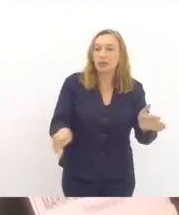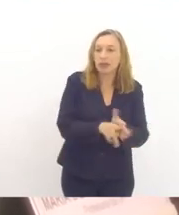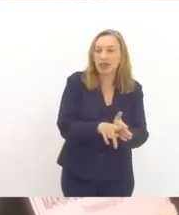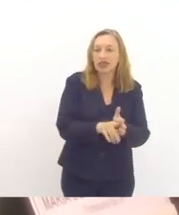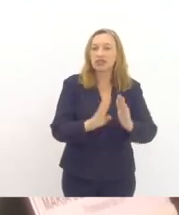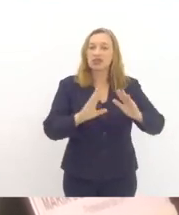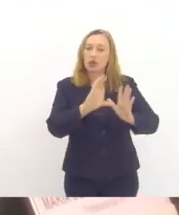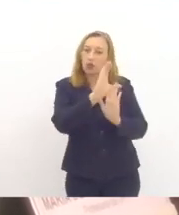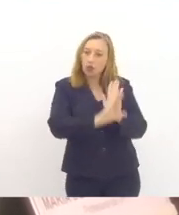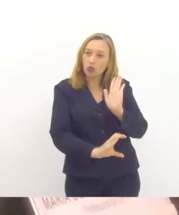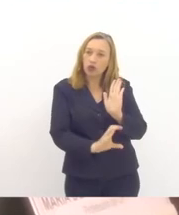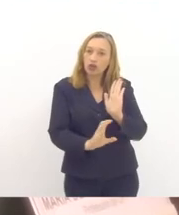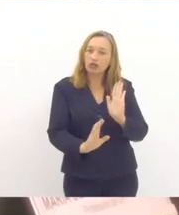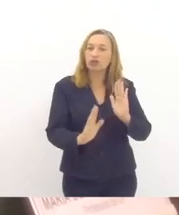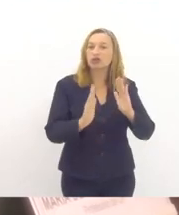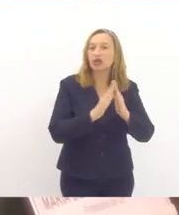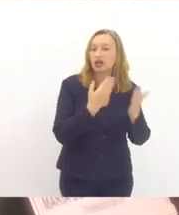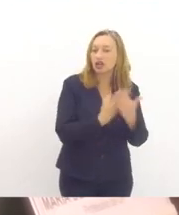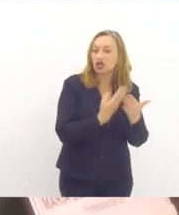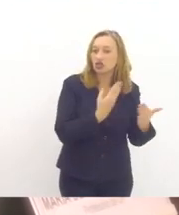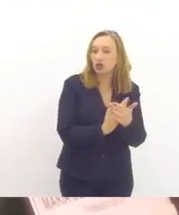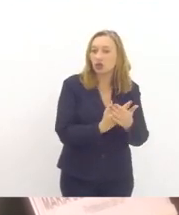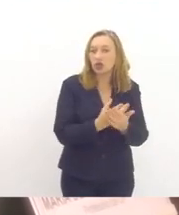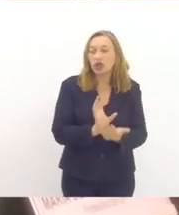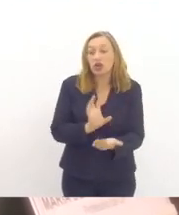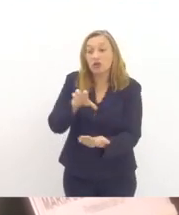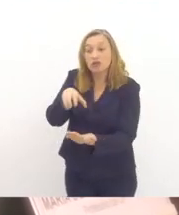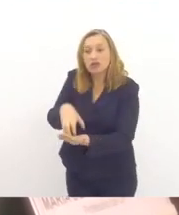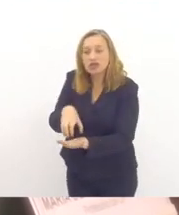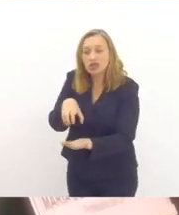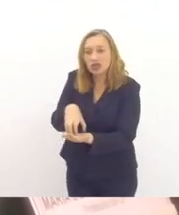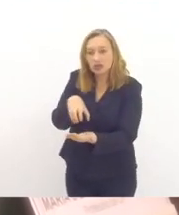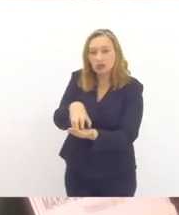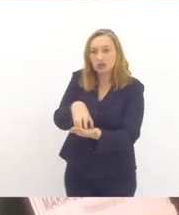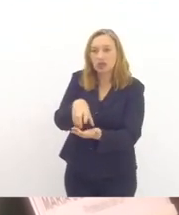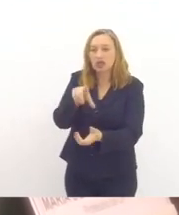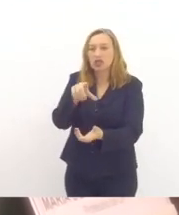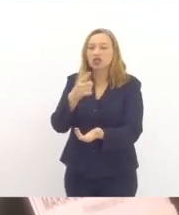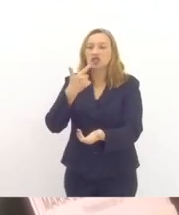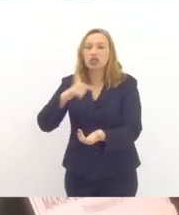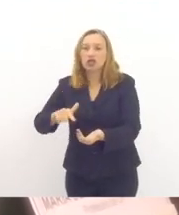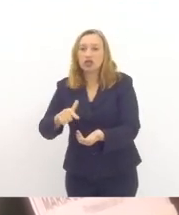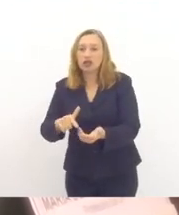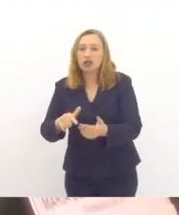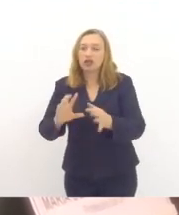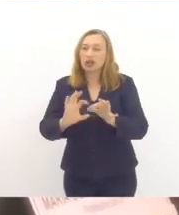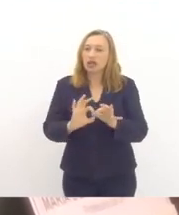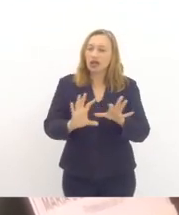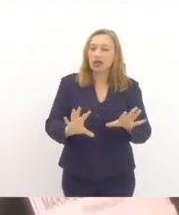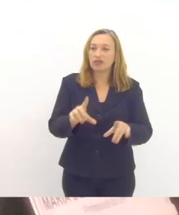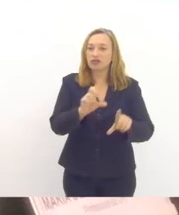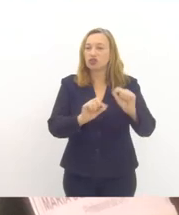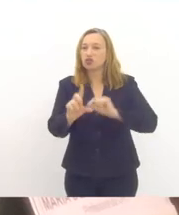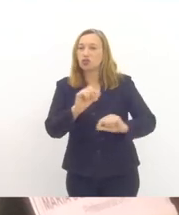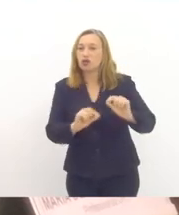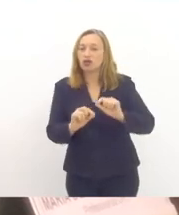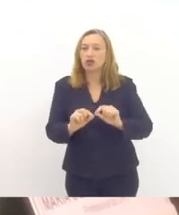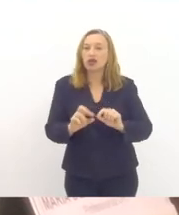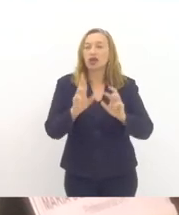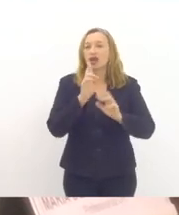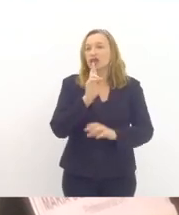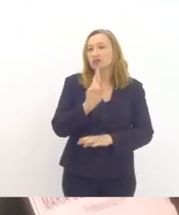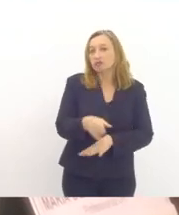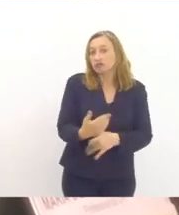língua, eles se constituíam como opções abertas à comunidade, quase todos como resultado de projetos de